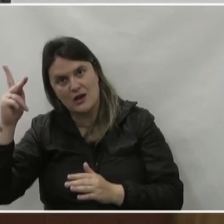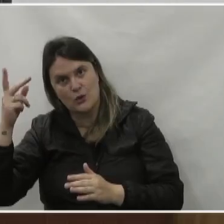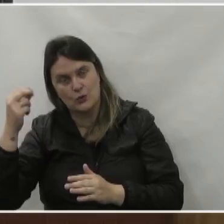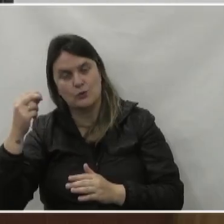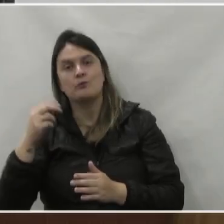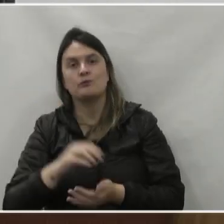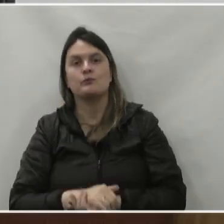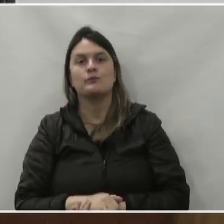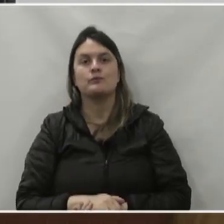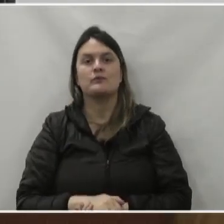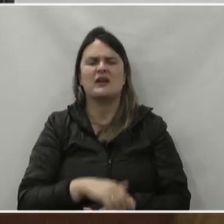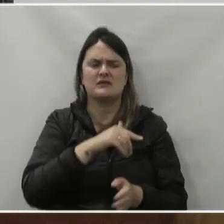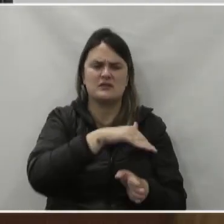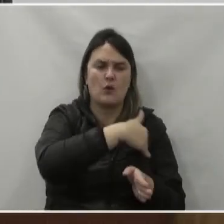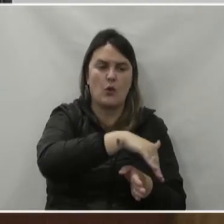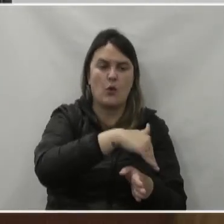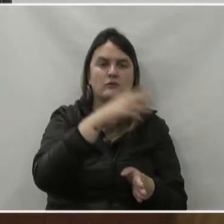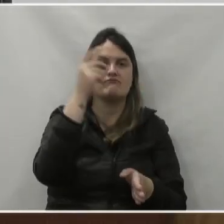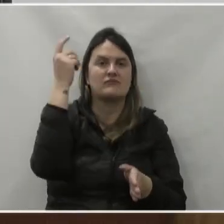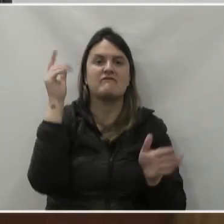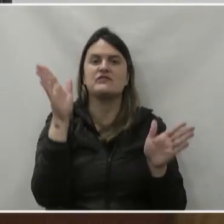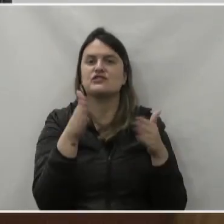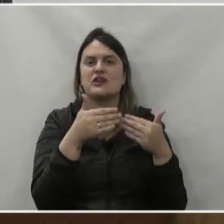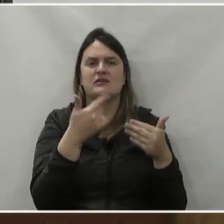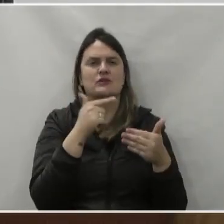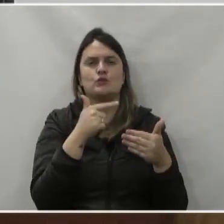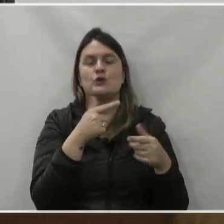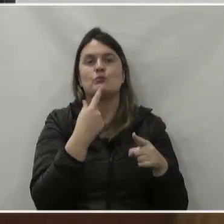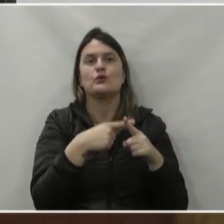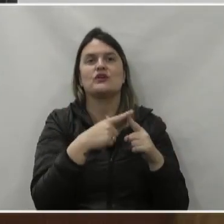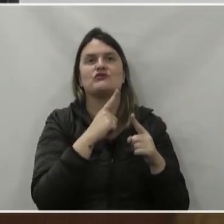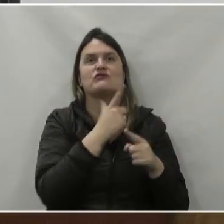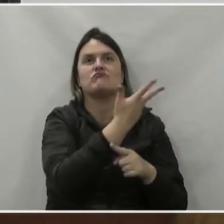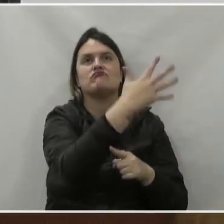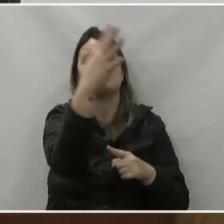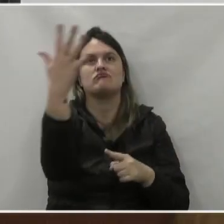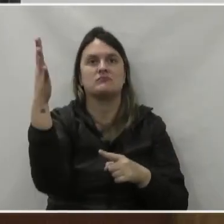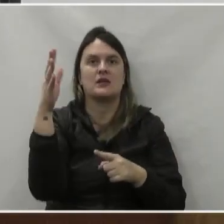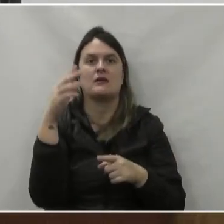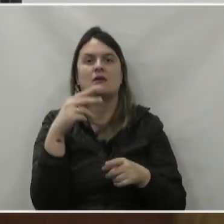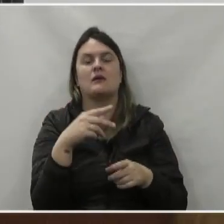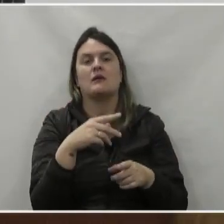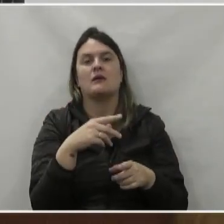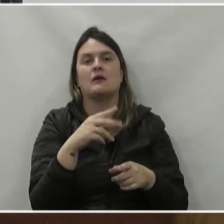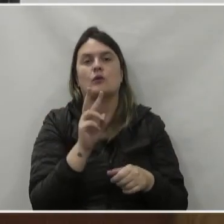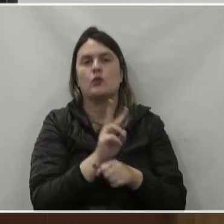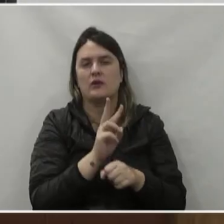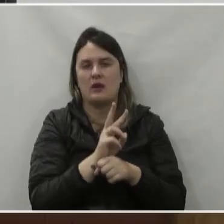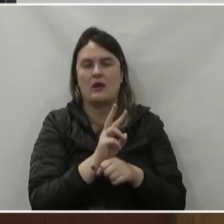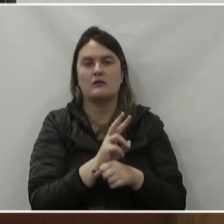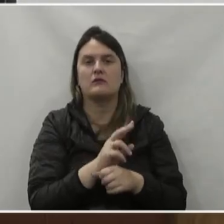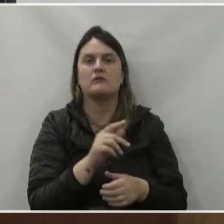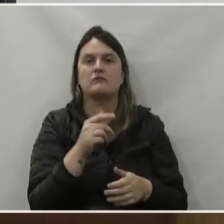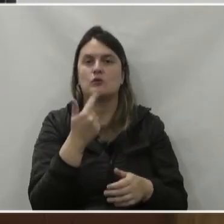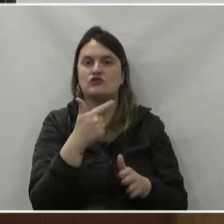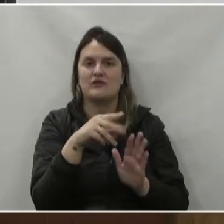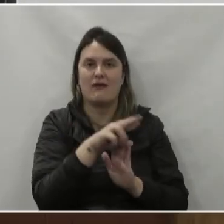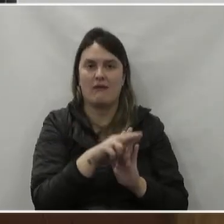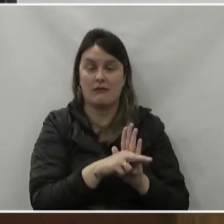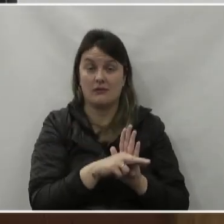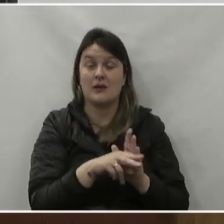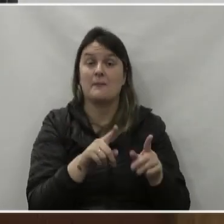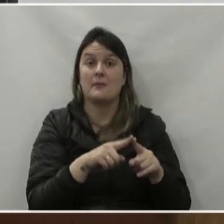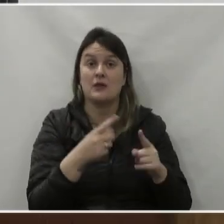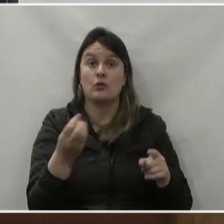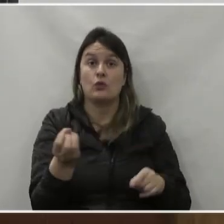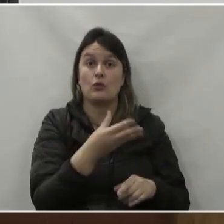pedido ali, essa rua antigamente estava impedida, não estava regularizada, mas através do